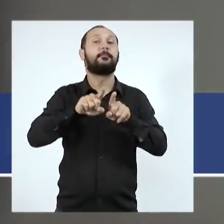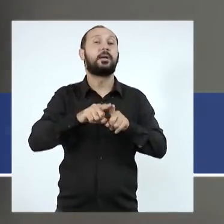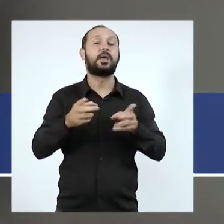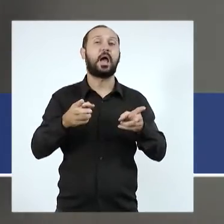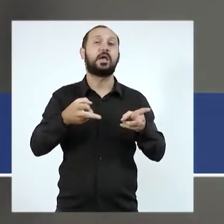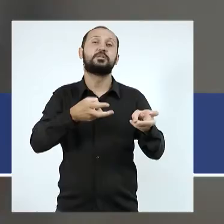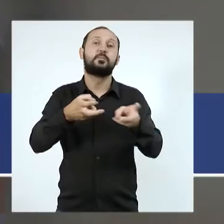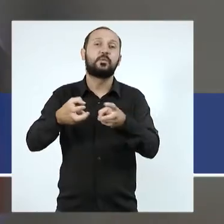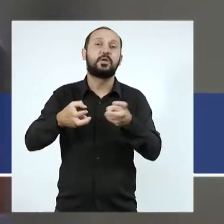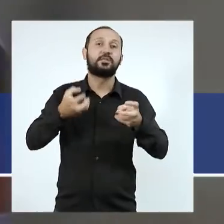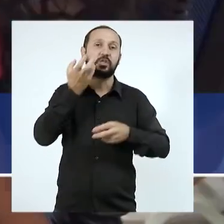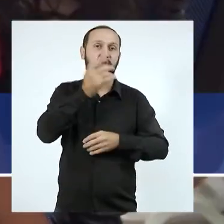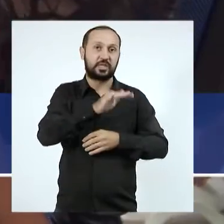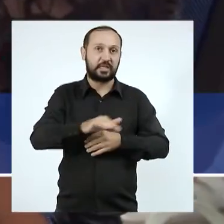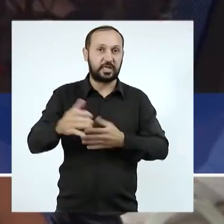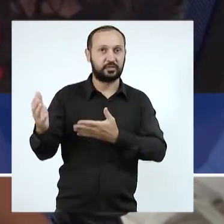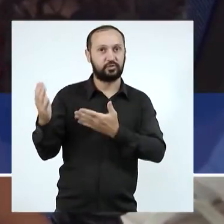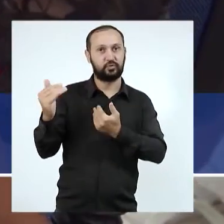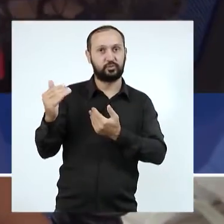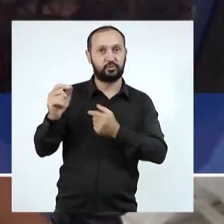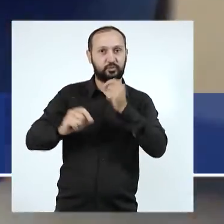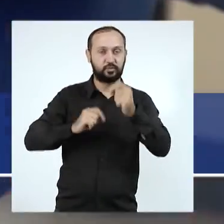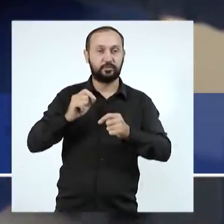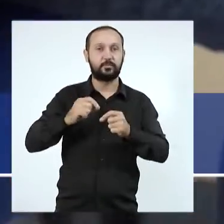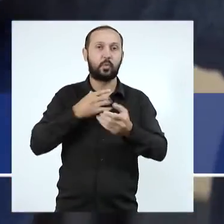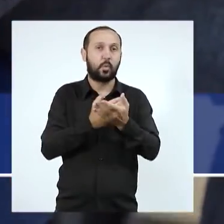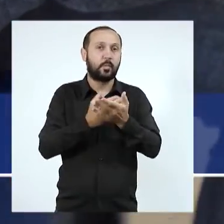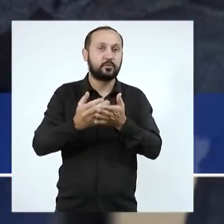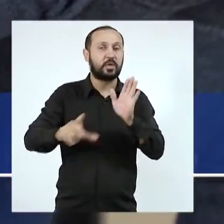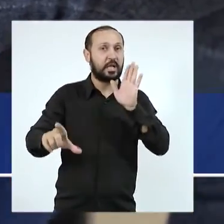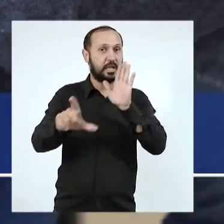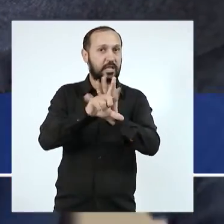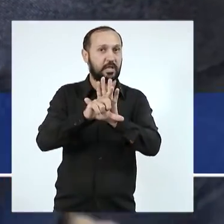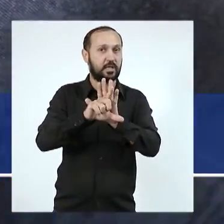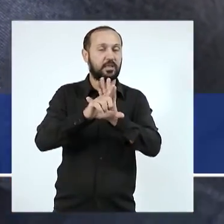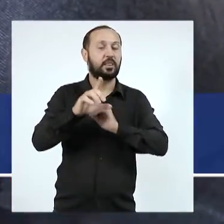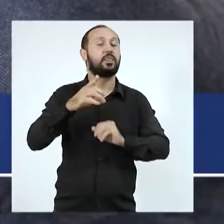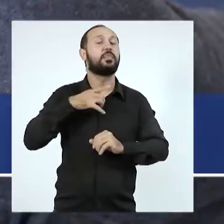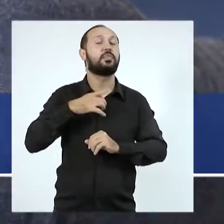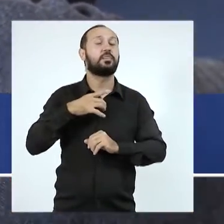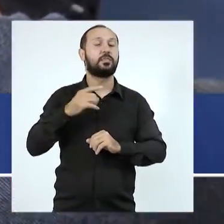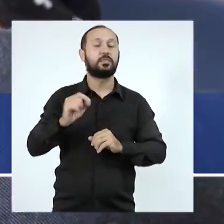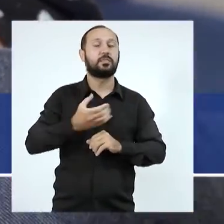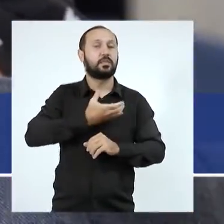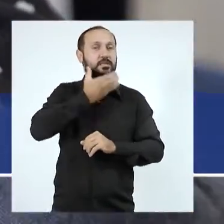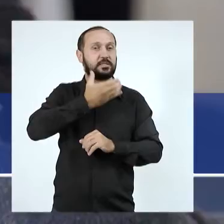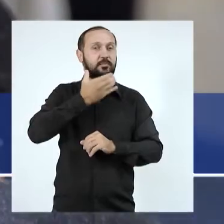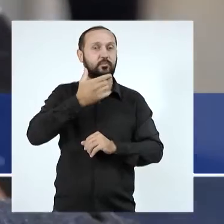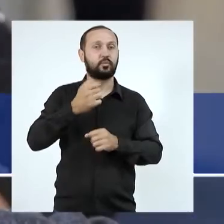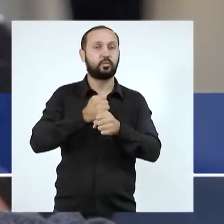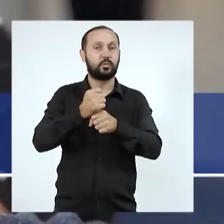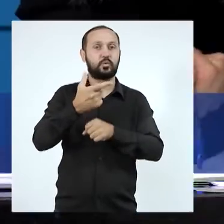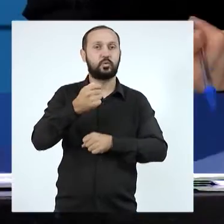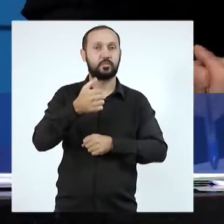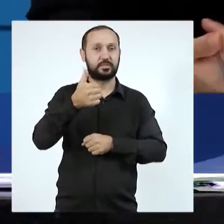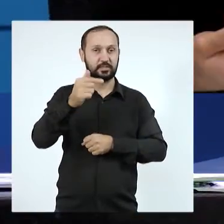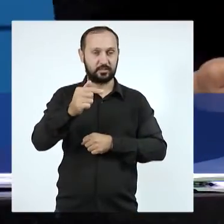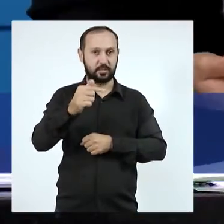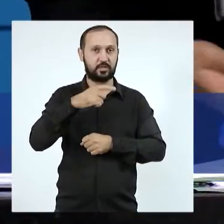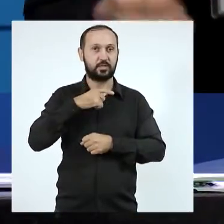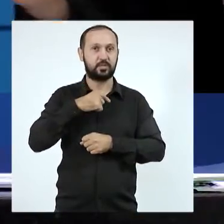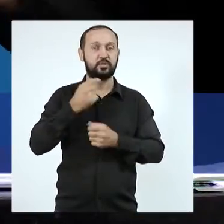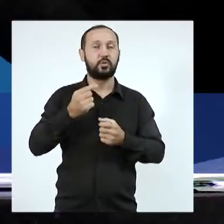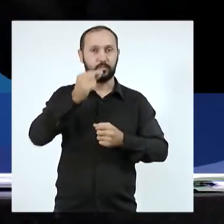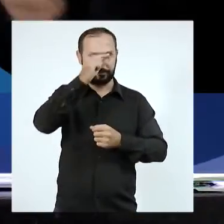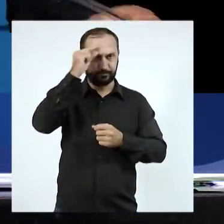exploração sexual contra crianças e adolescentes, é lei desde dezembro de 2017 em Mato Grosso do Sul. O deputado